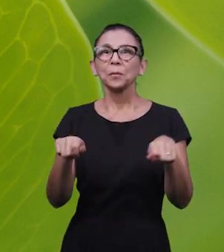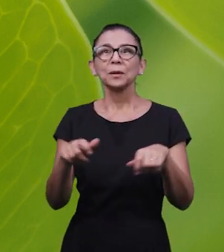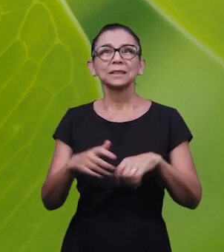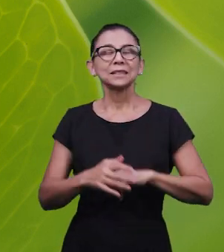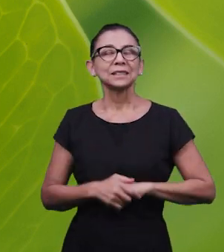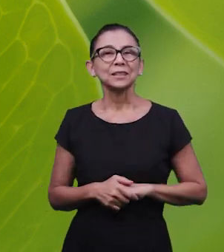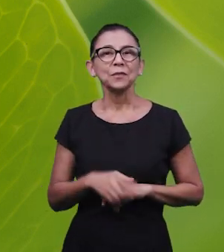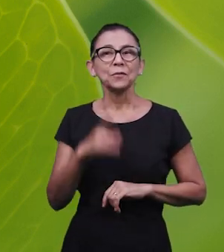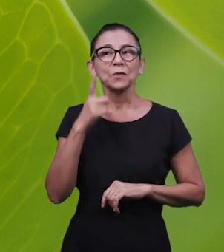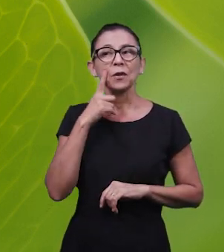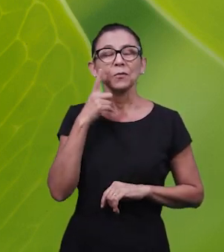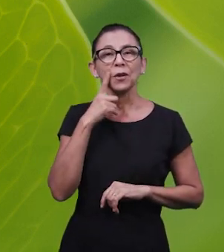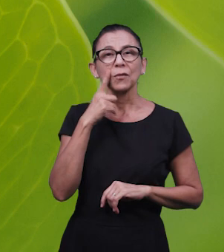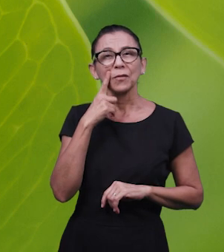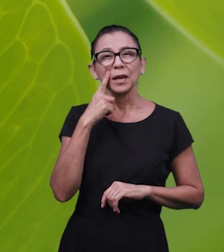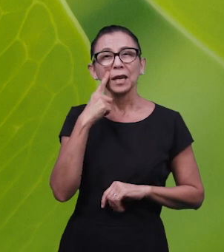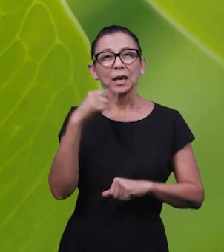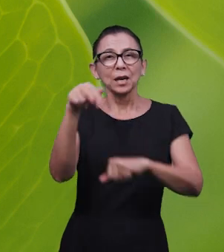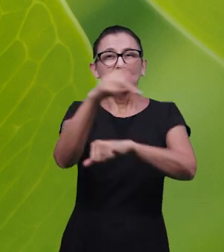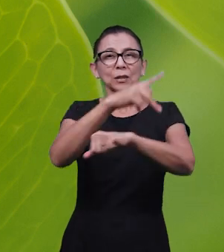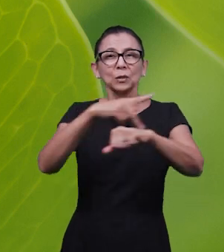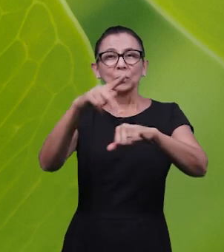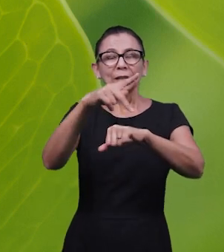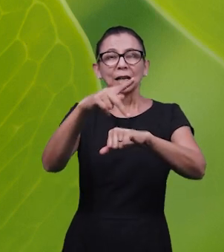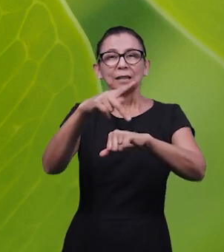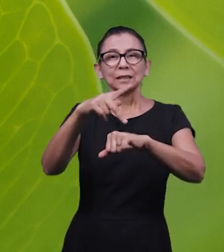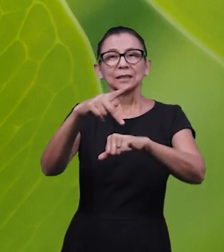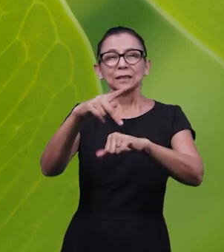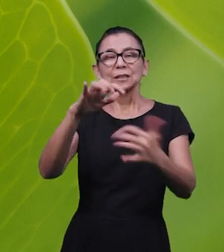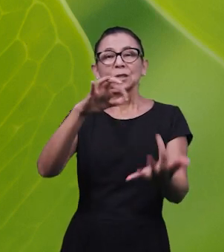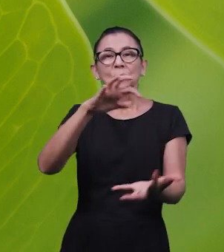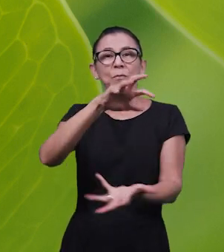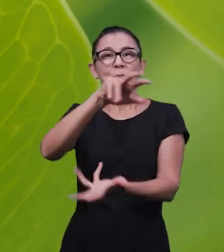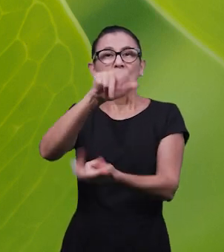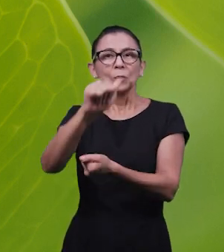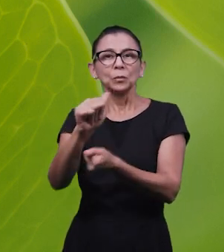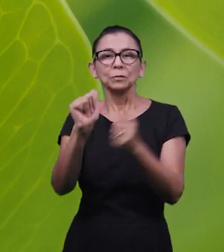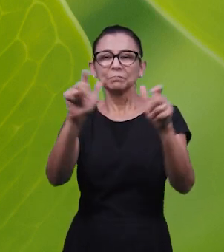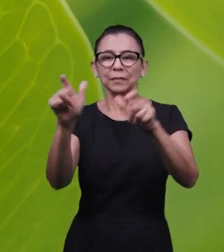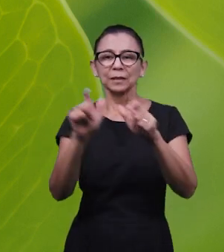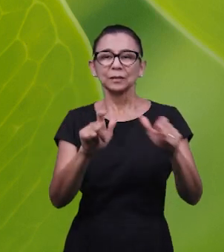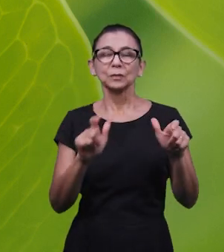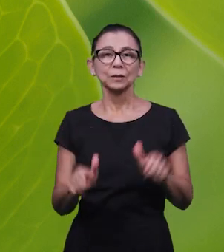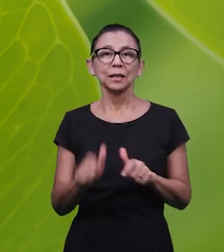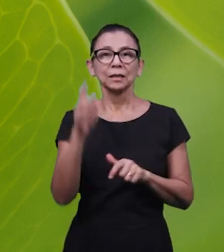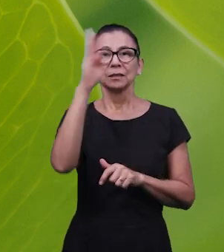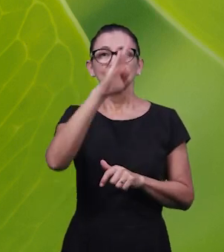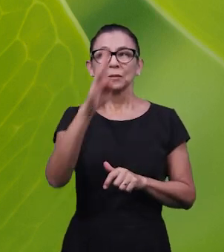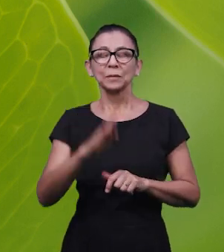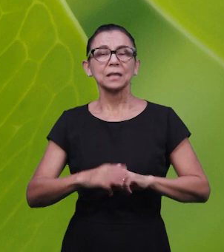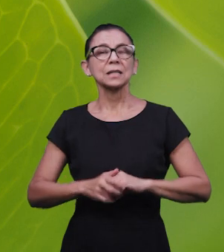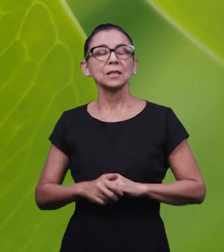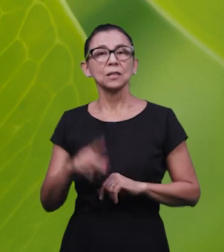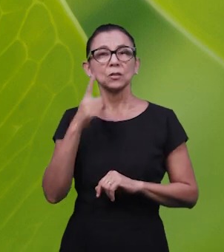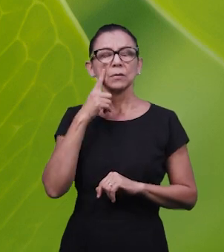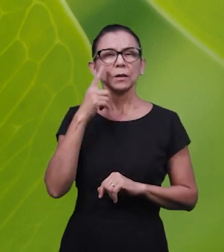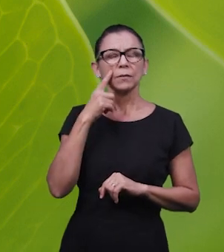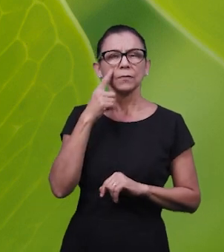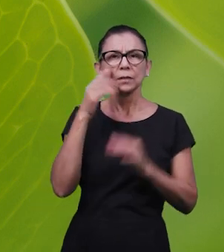do Senhor. O programa, além dele aprofundar e detalhar o assunto e a doutrina trazida na escola